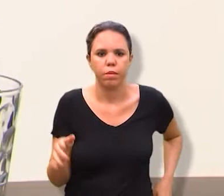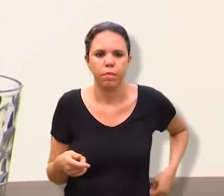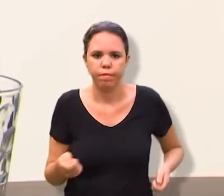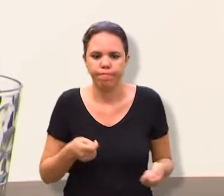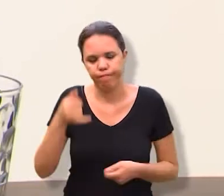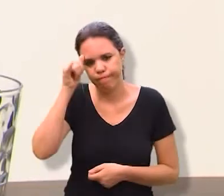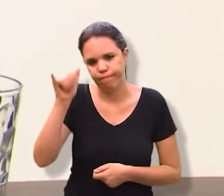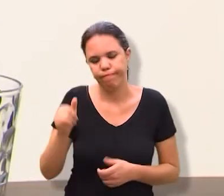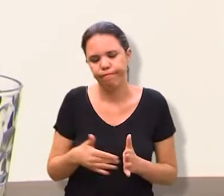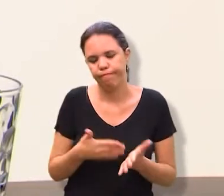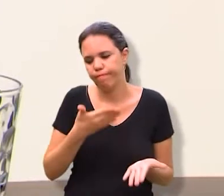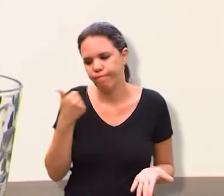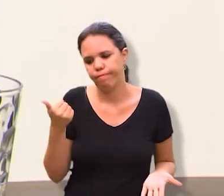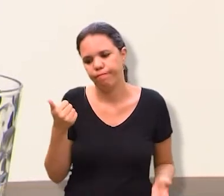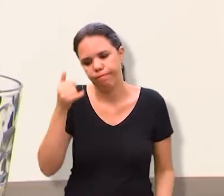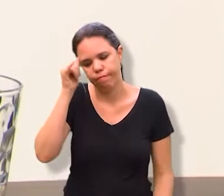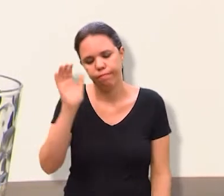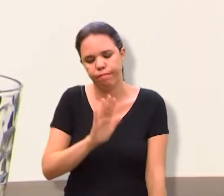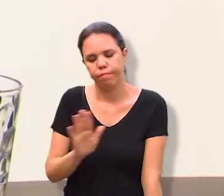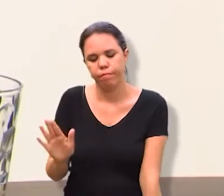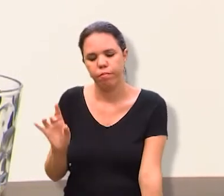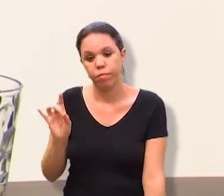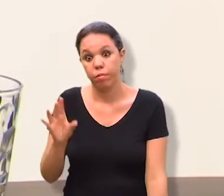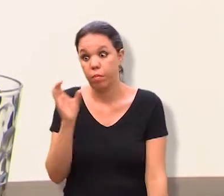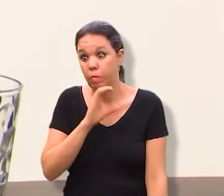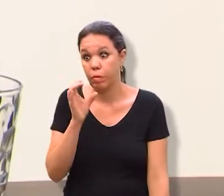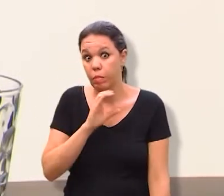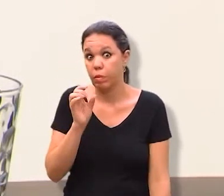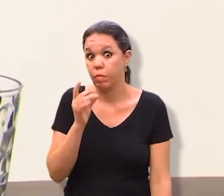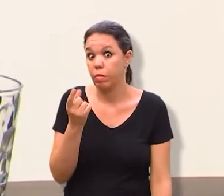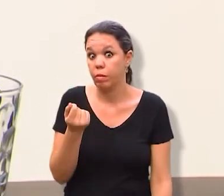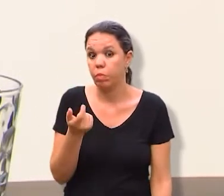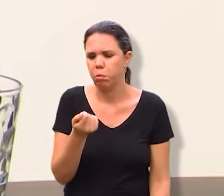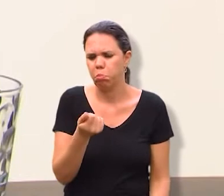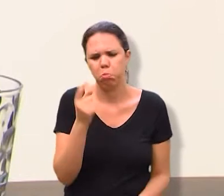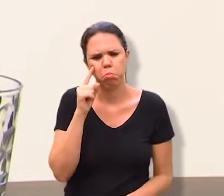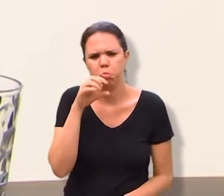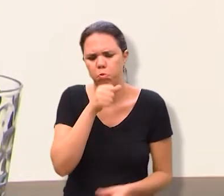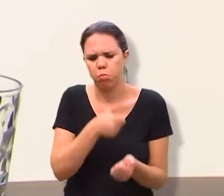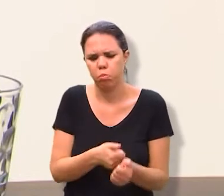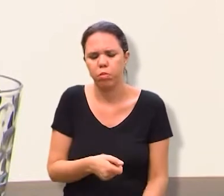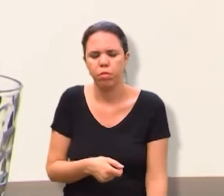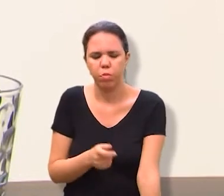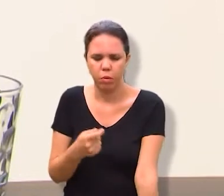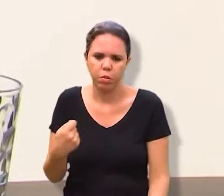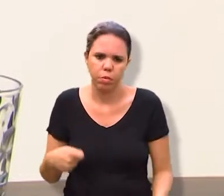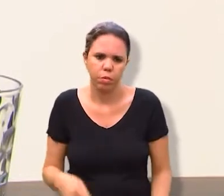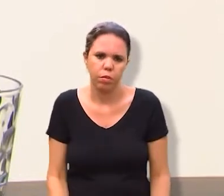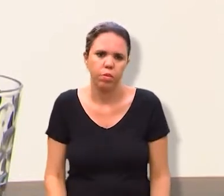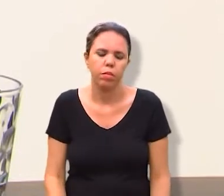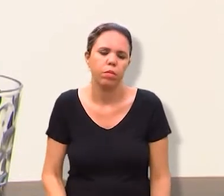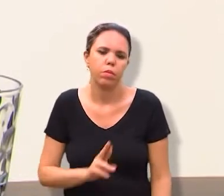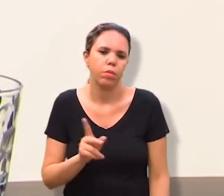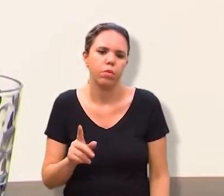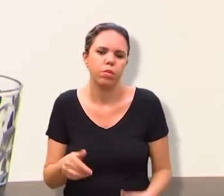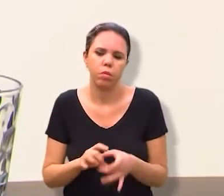que deve ser evitado ao máximo. É só realmente uma reserva de emergência para poucos dias ali que você precise.